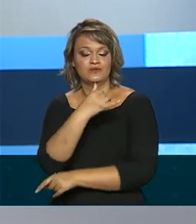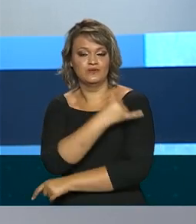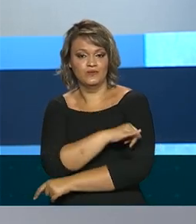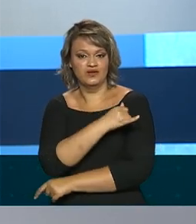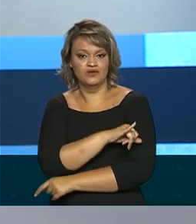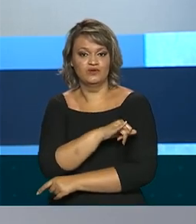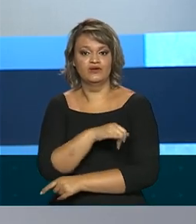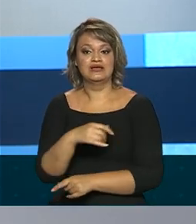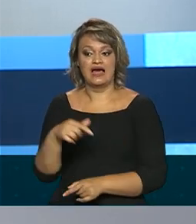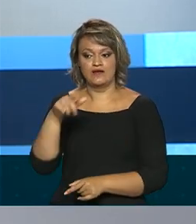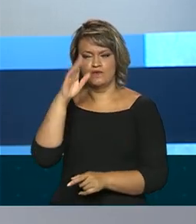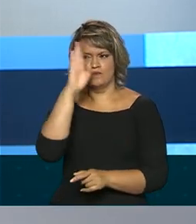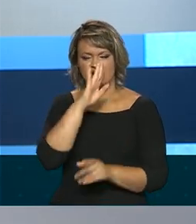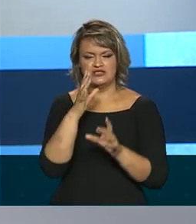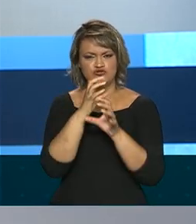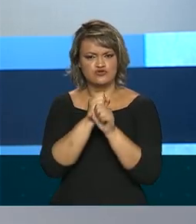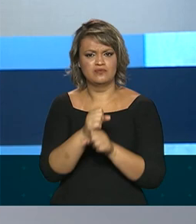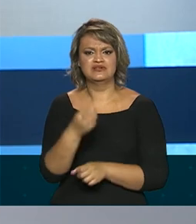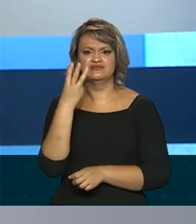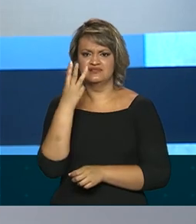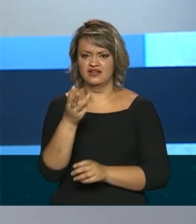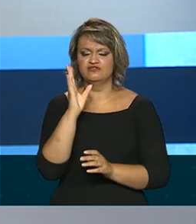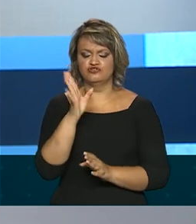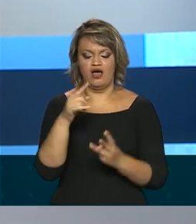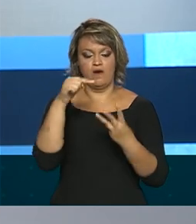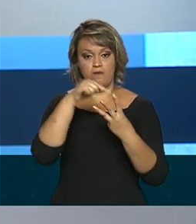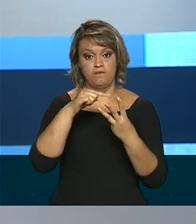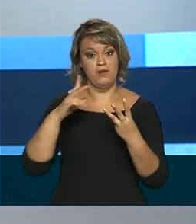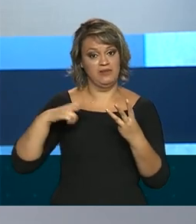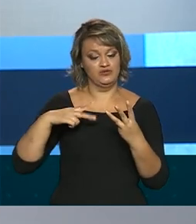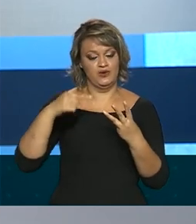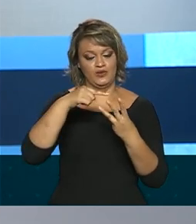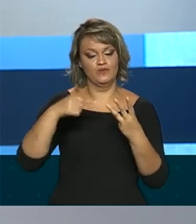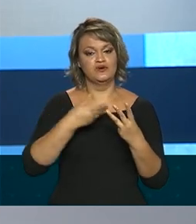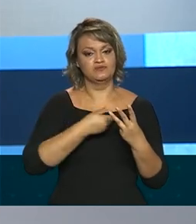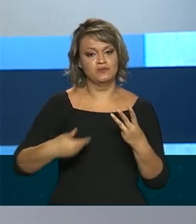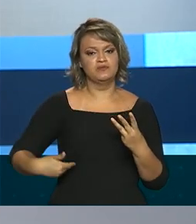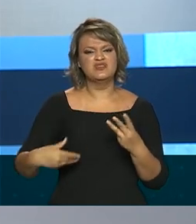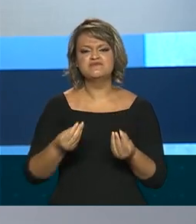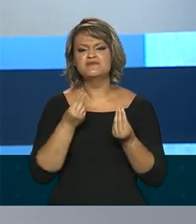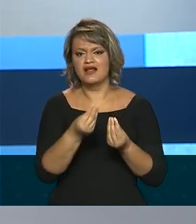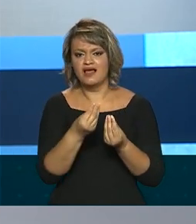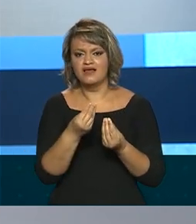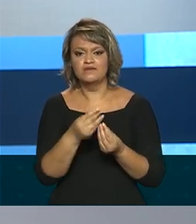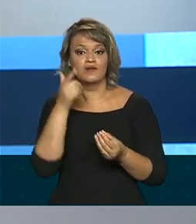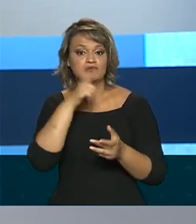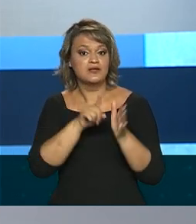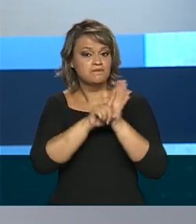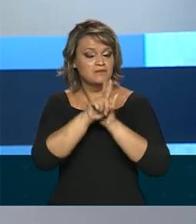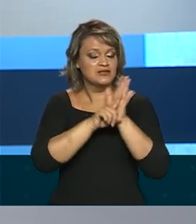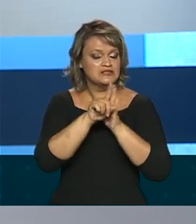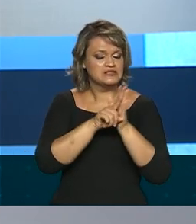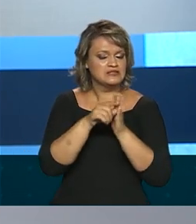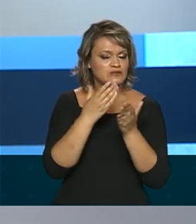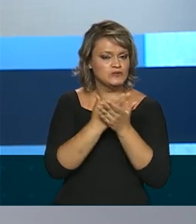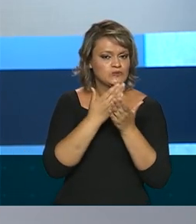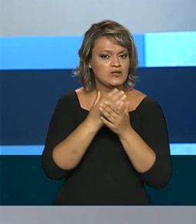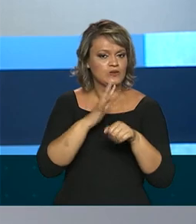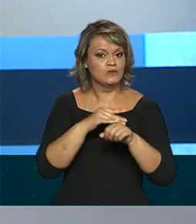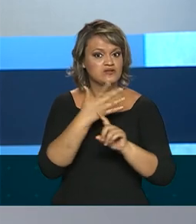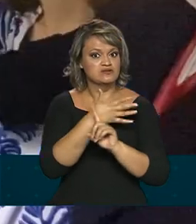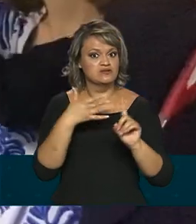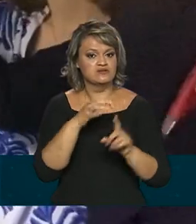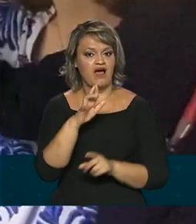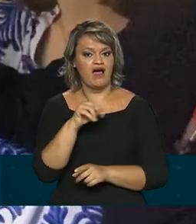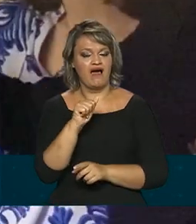no país uma particular e duas públicas todas voltadas para desenvolver pesquisas sobre doenças raras